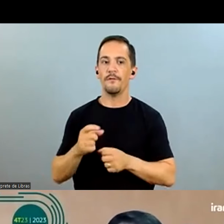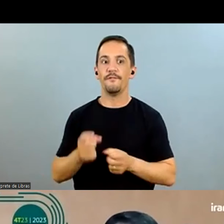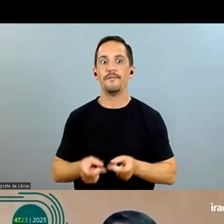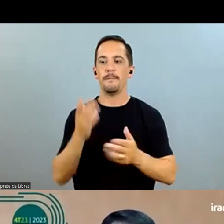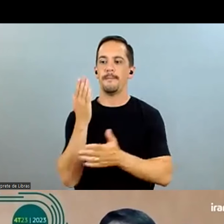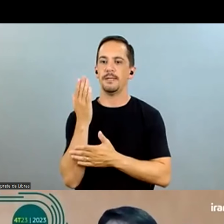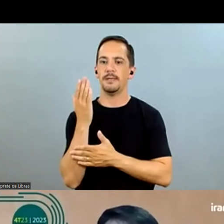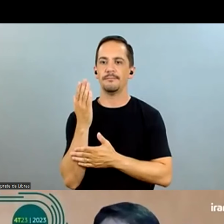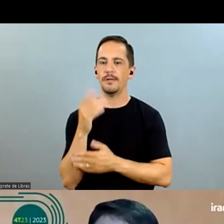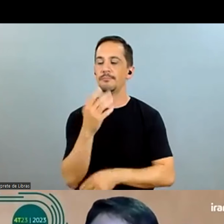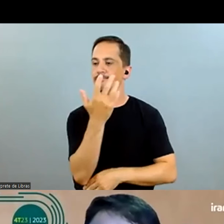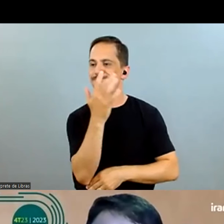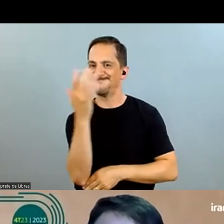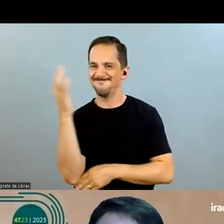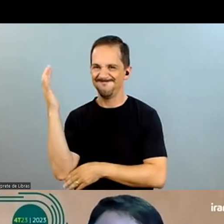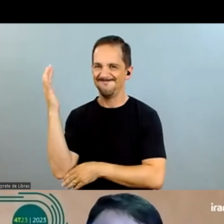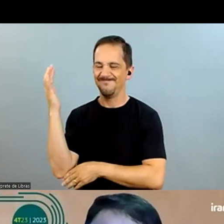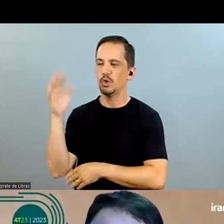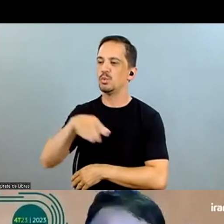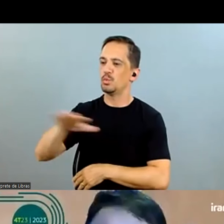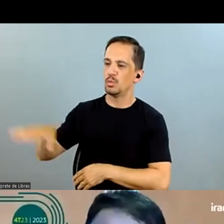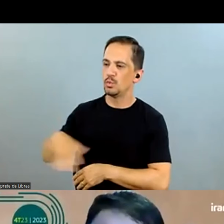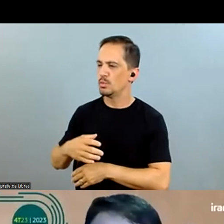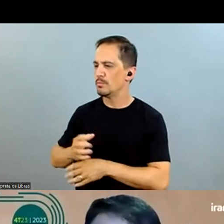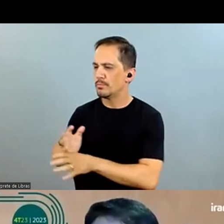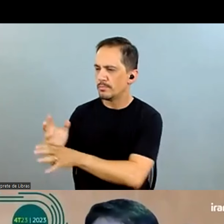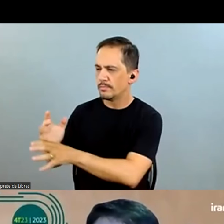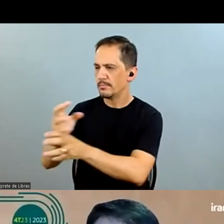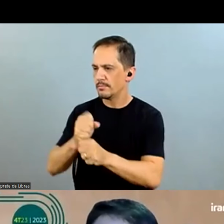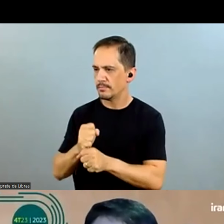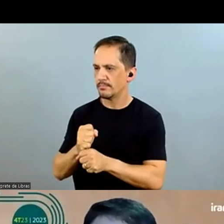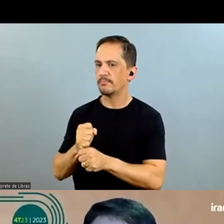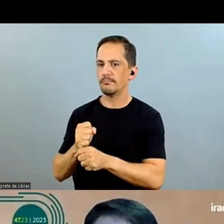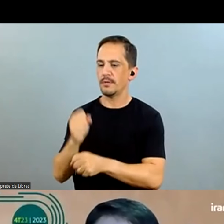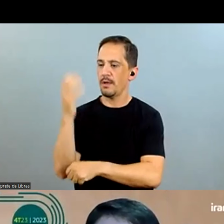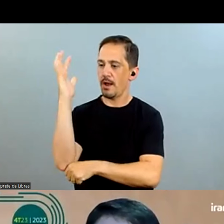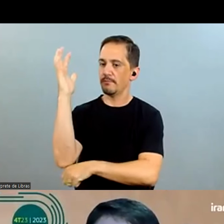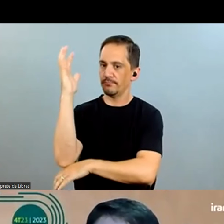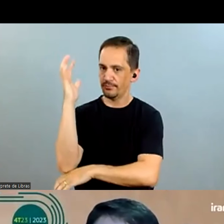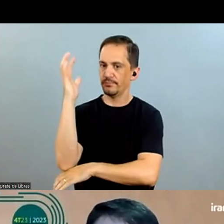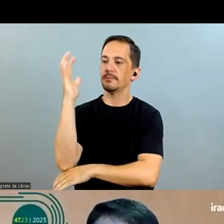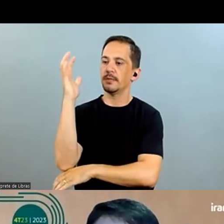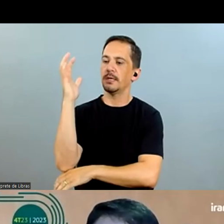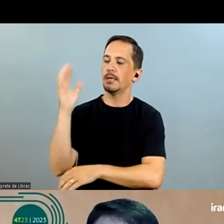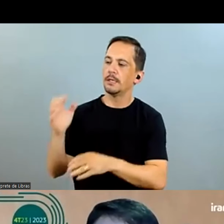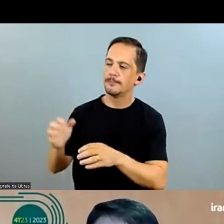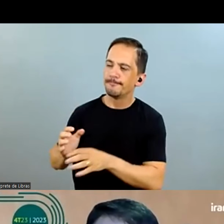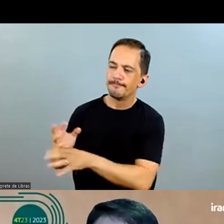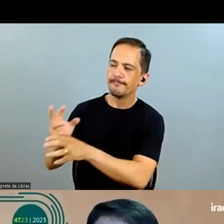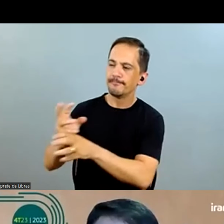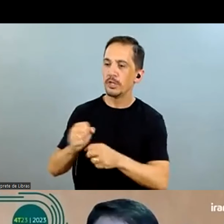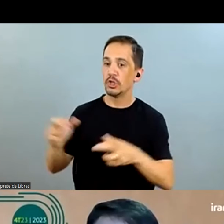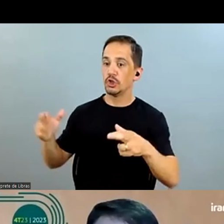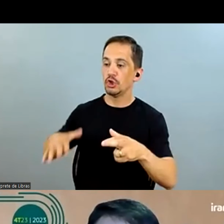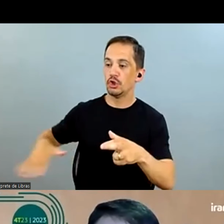floresta é feito com base no preço da na madeira em pé no mercado na região então é é uma técnica de